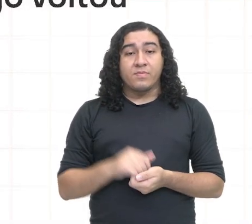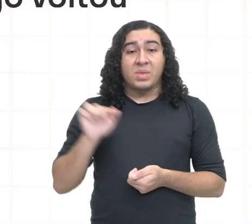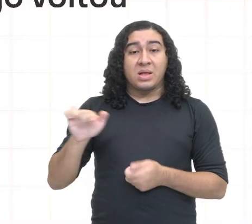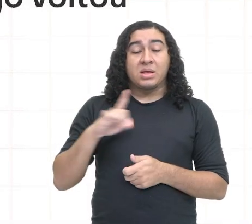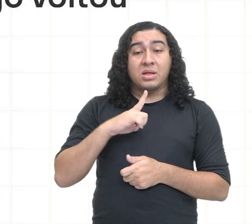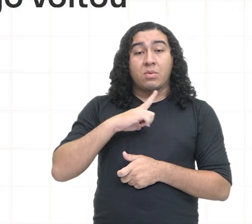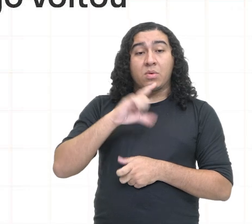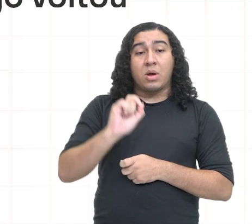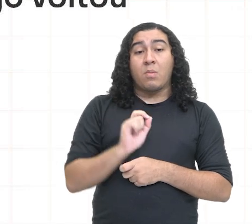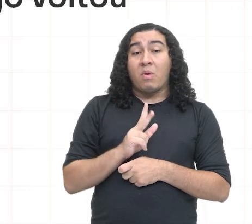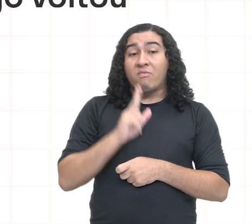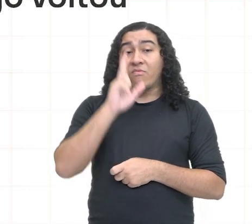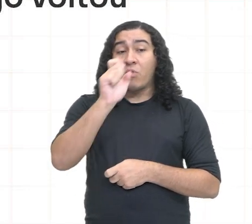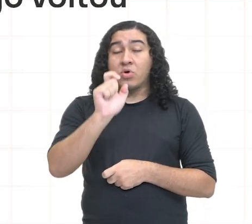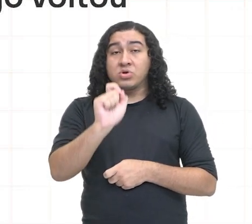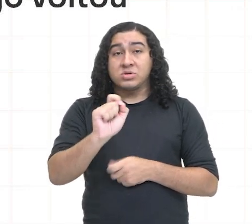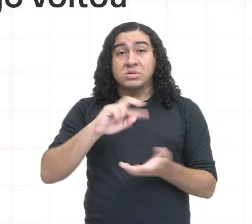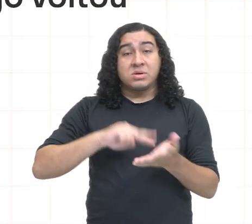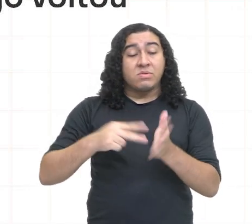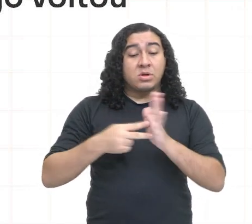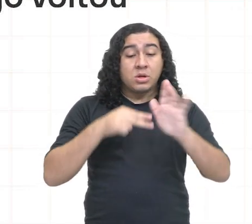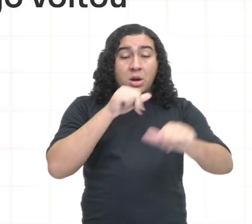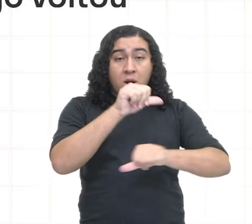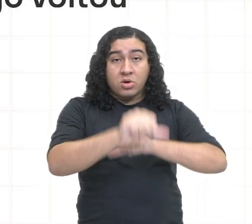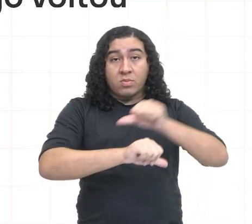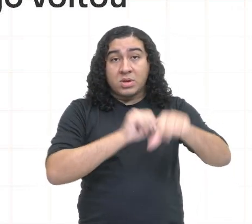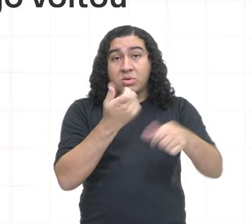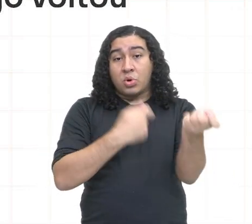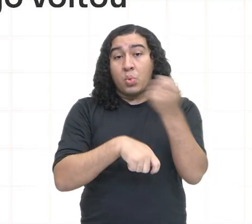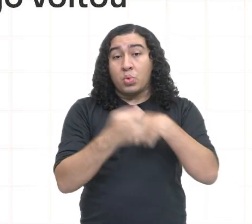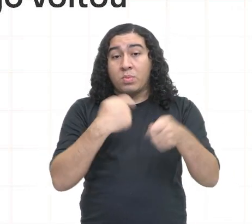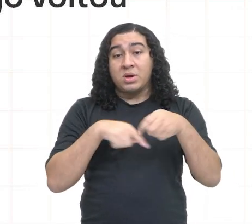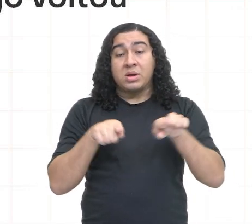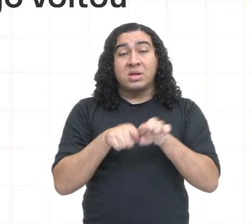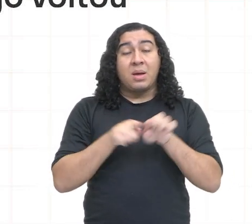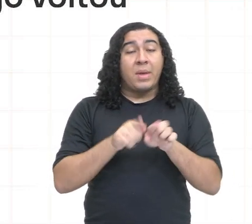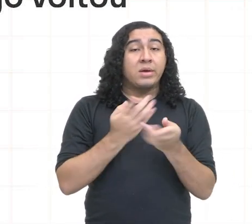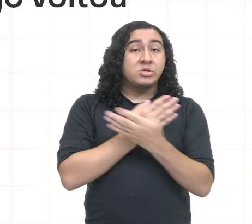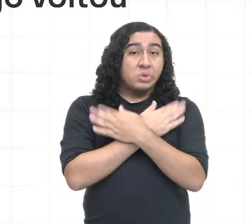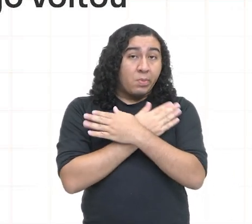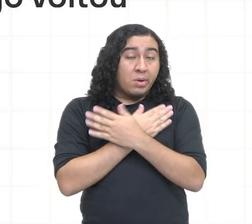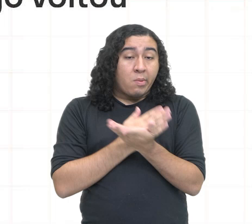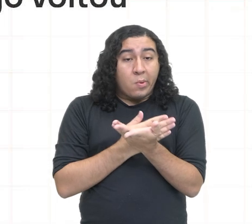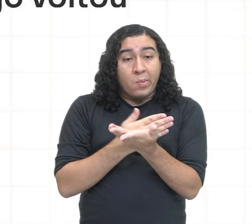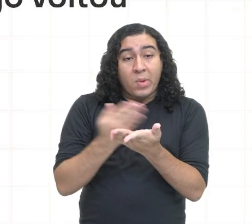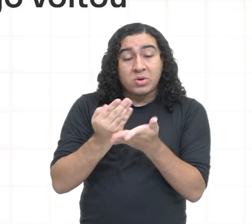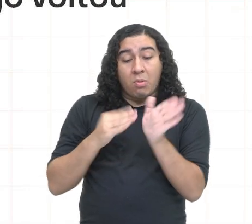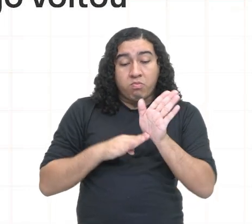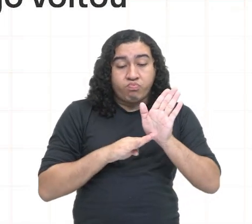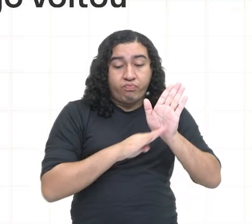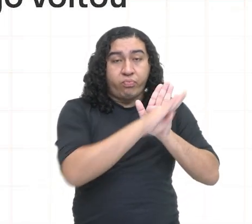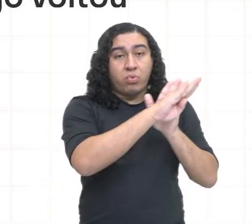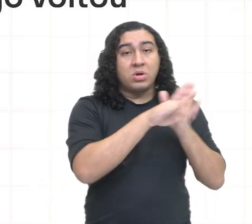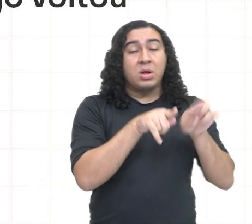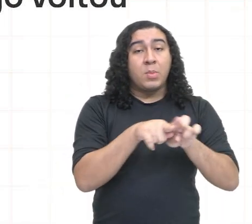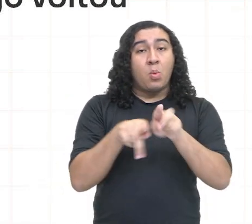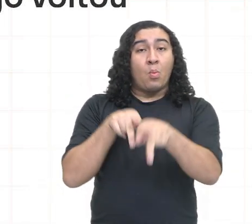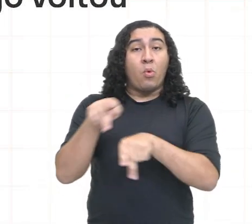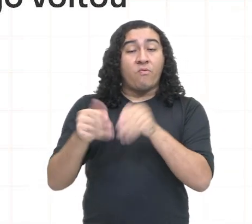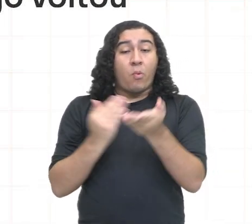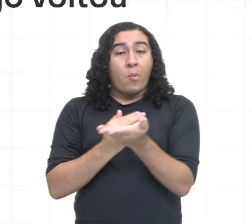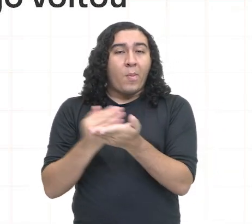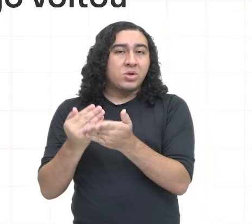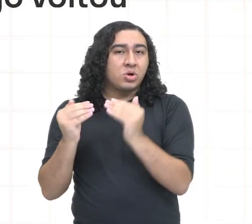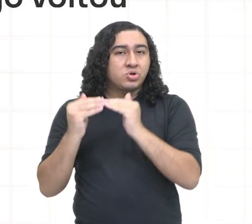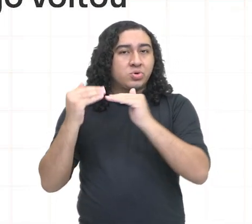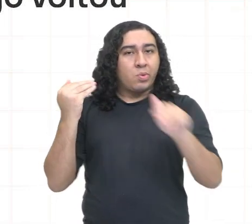causaram uma grande o quê? Recessão econômica, o aumento do desemprego e a insatisfação popular devido ao confisco